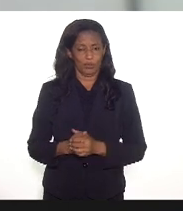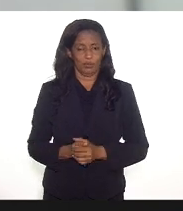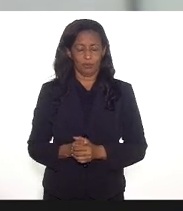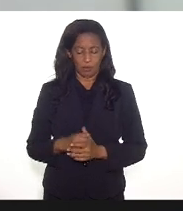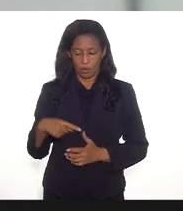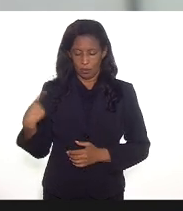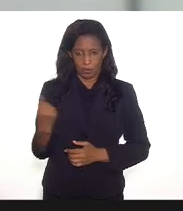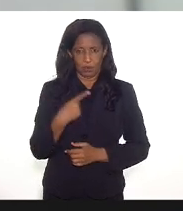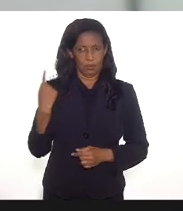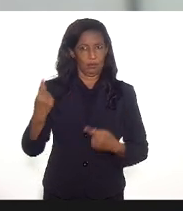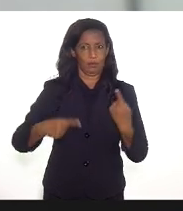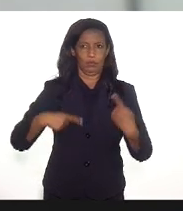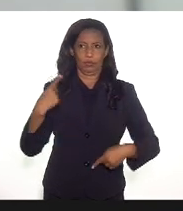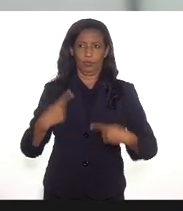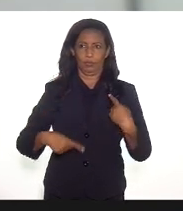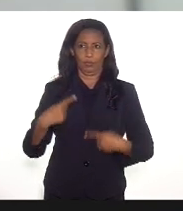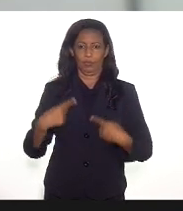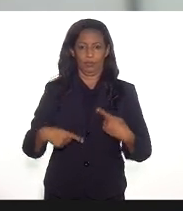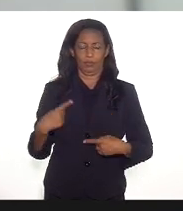estamos discutindo